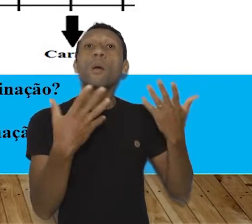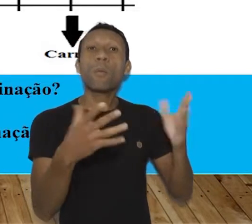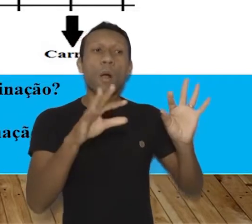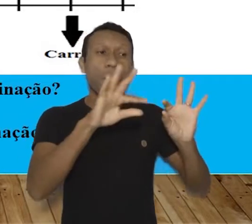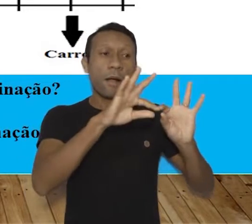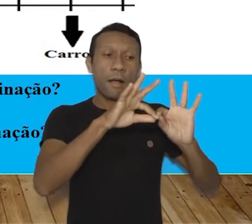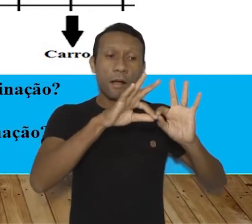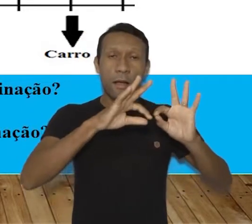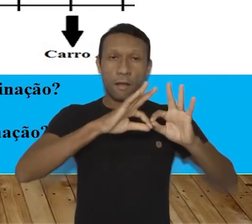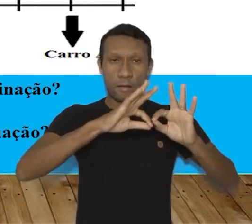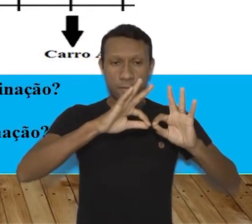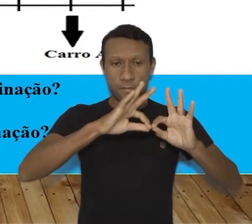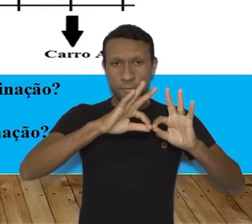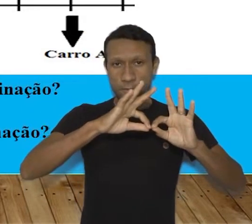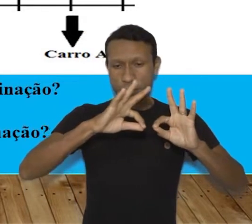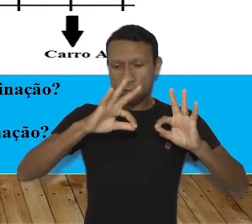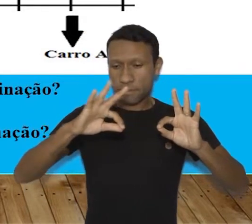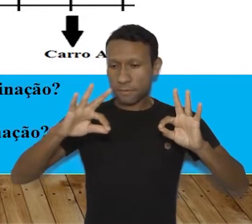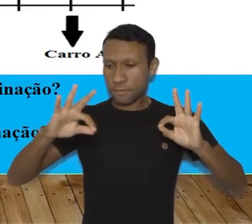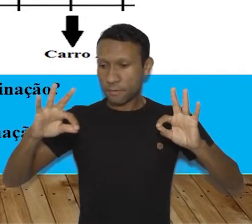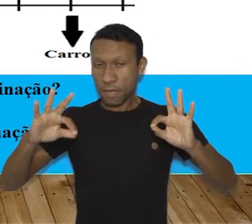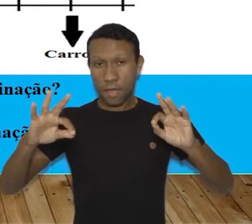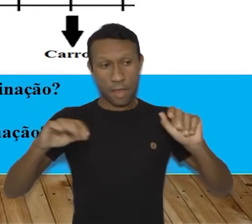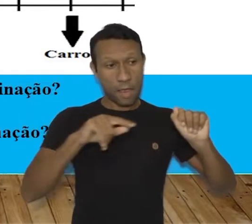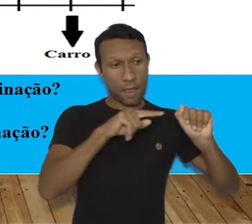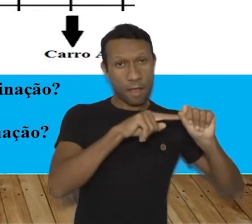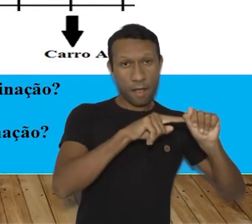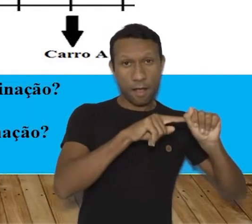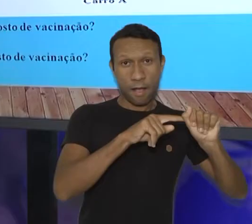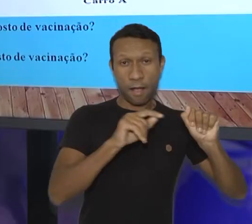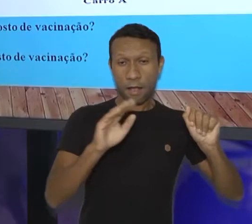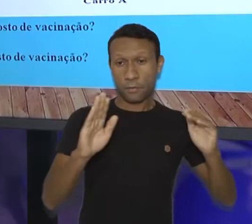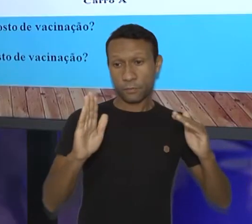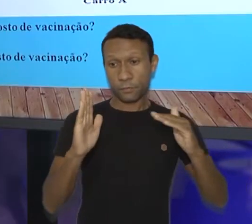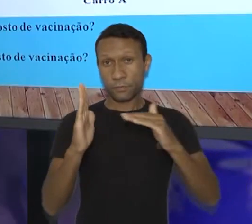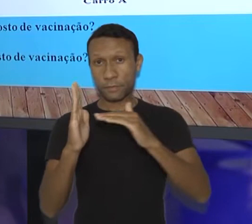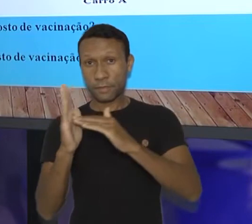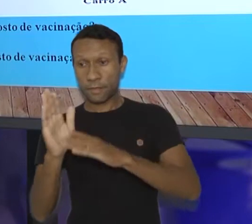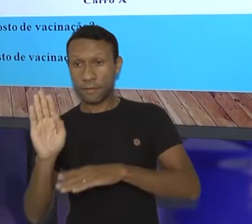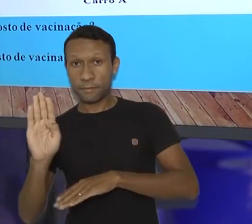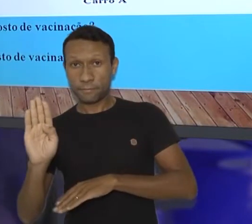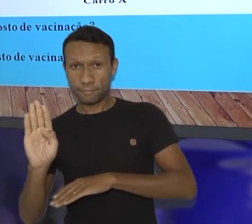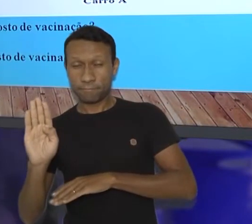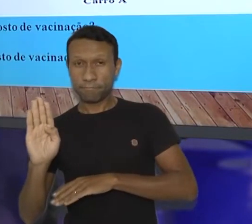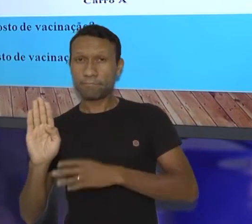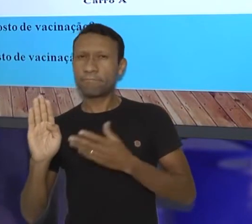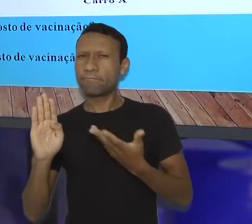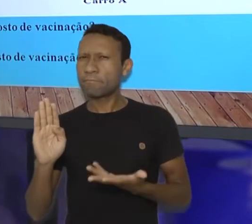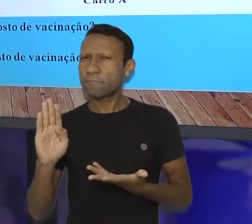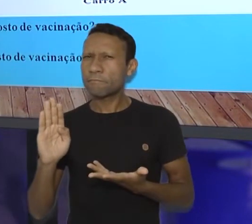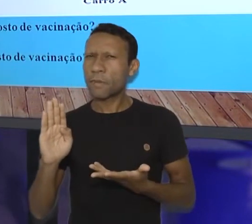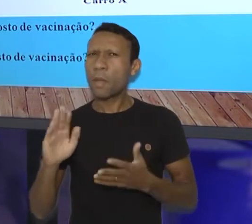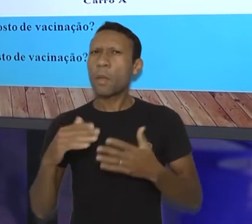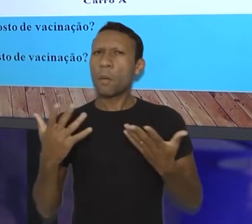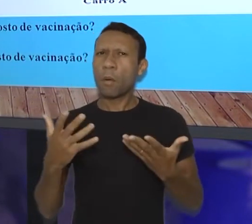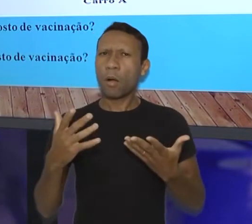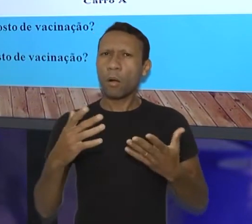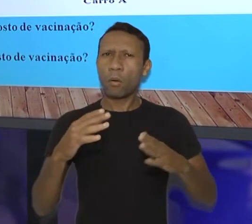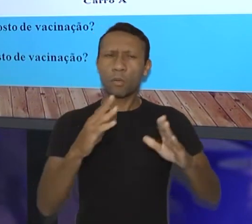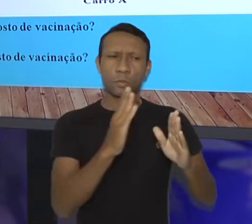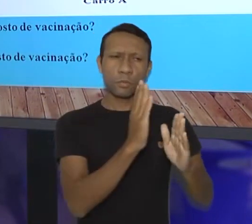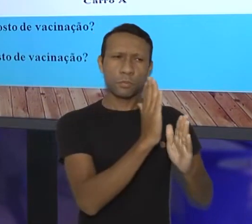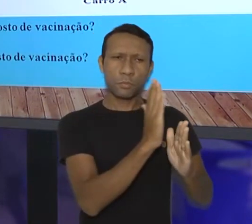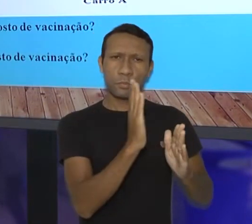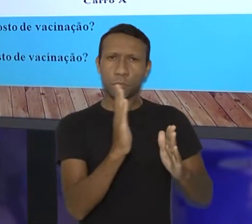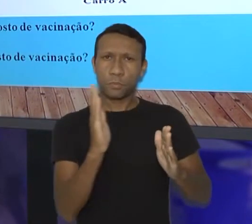do carro A em relação ao posto de vacinação. Então, se cada intervalo desse corresponde a 3 metros de